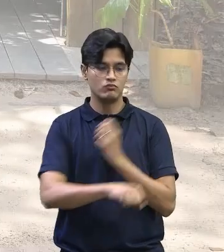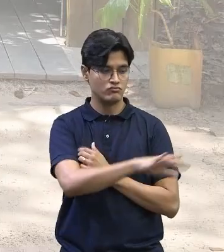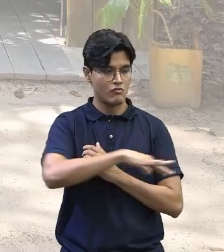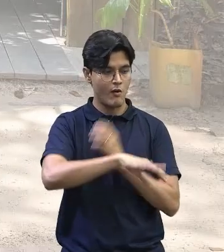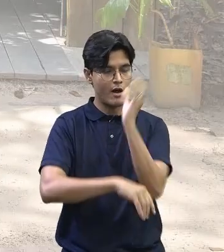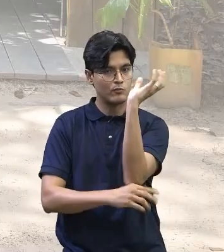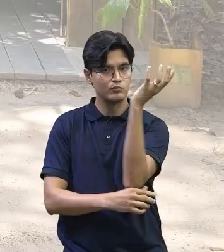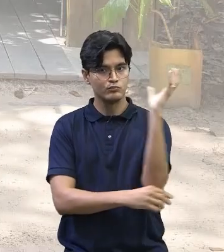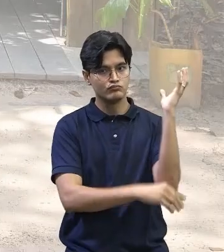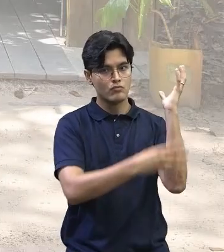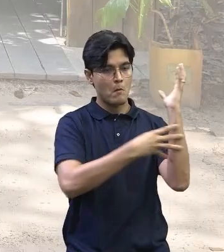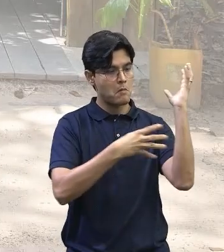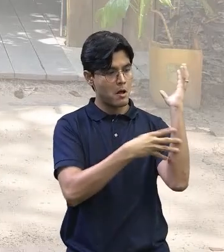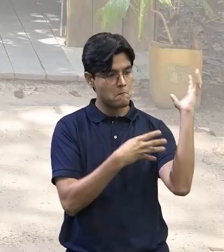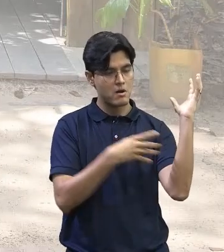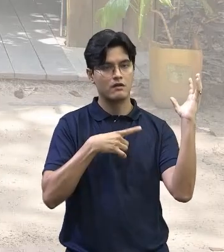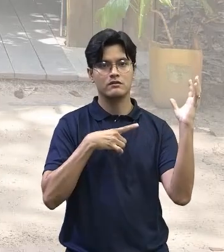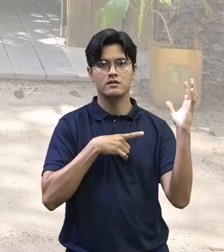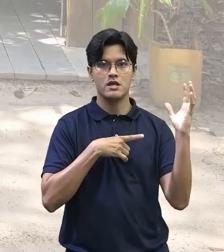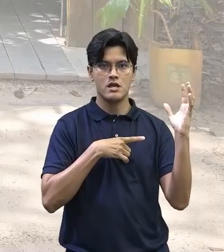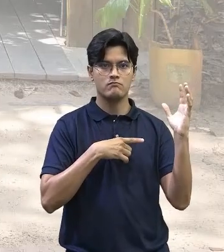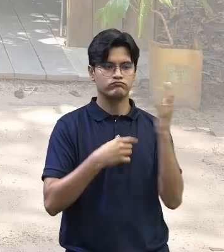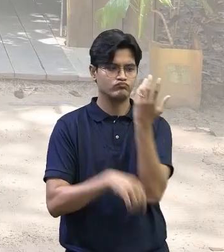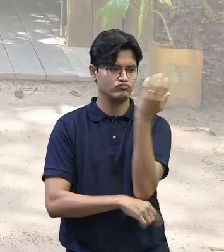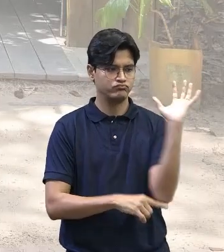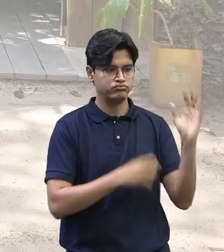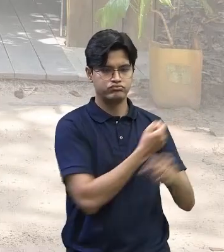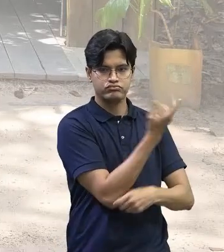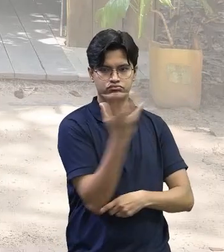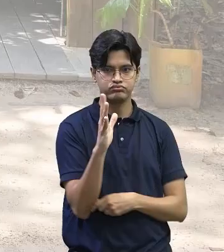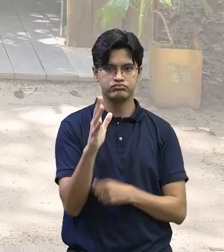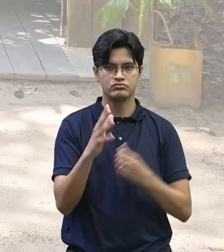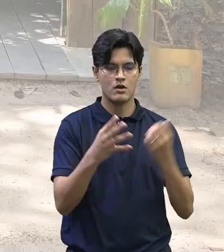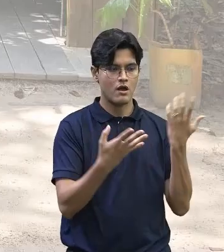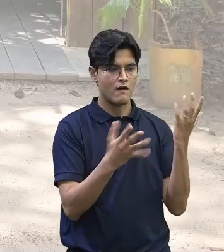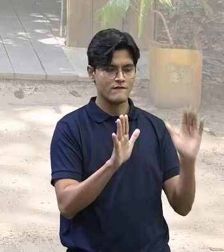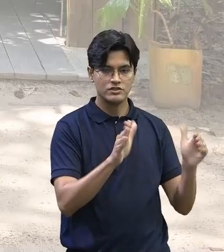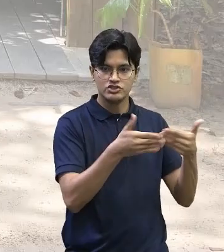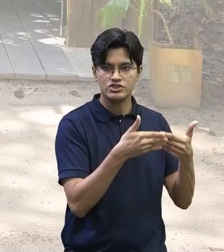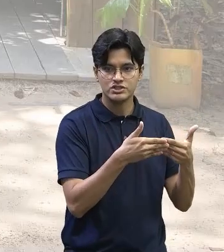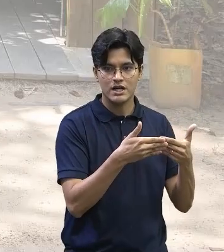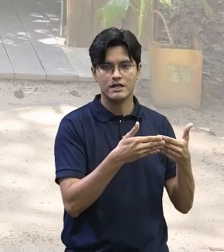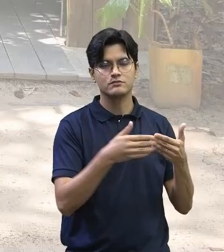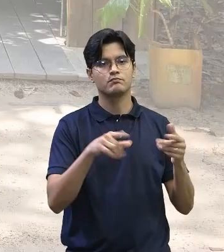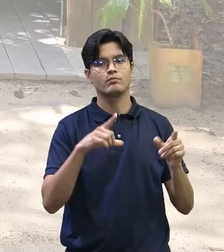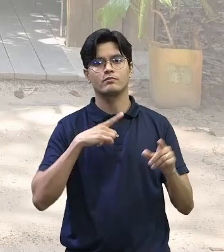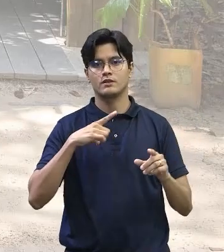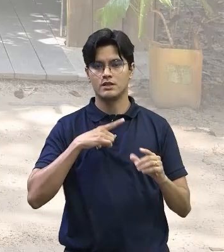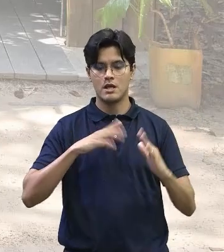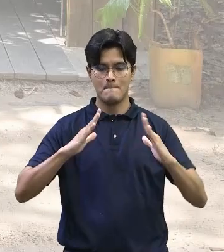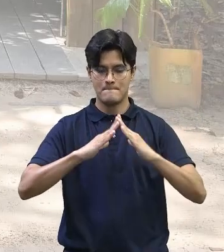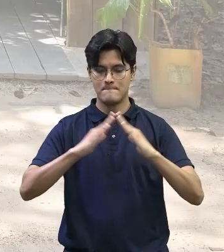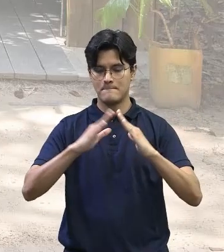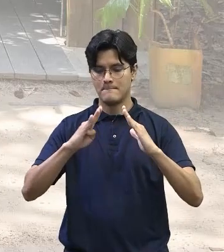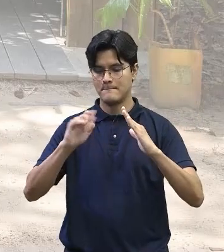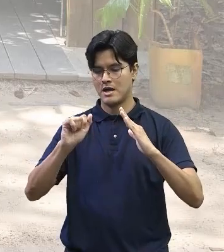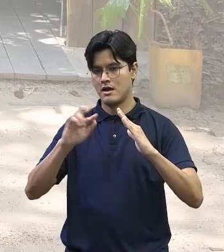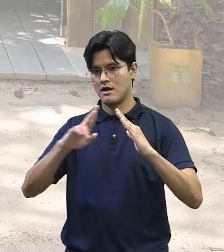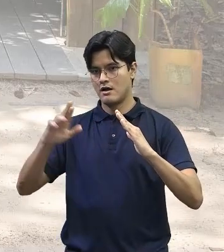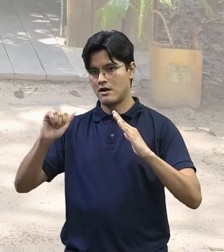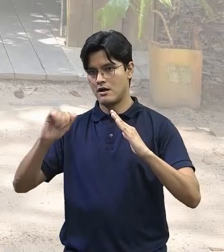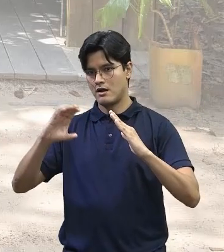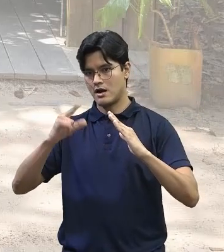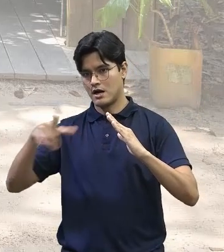seringueiras, era o barracão, basicamente onde ficavam ali uma espécie de mercearia, onde o seringueiro comprava o que ele precisava